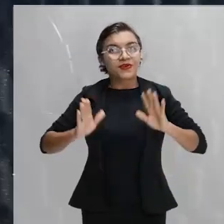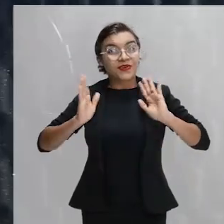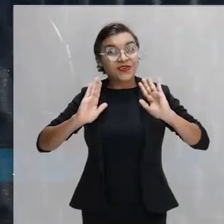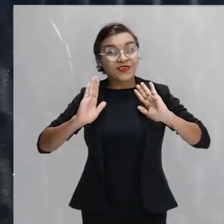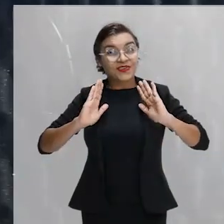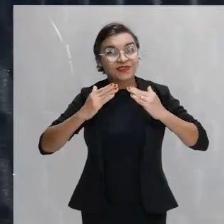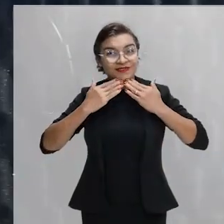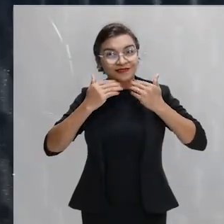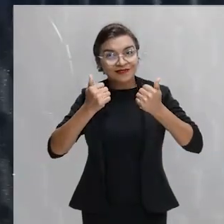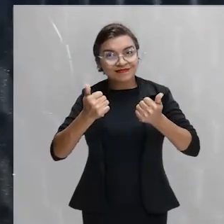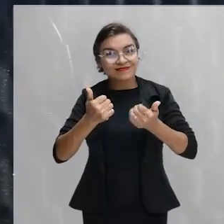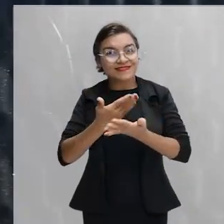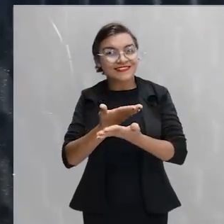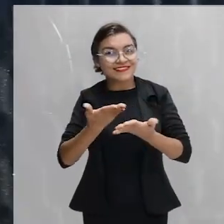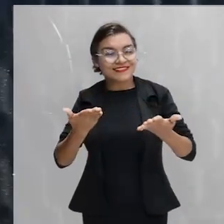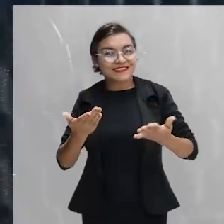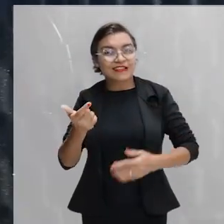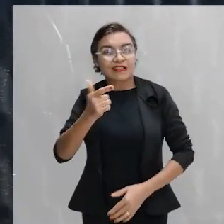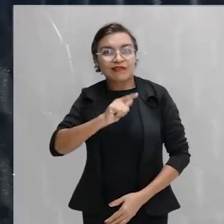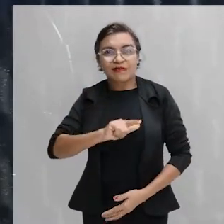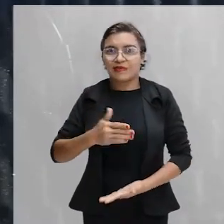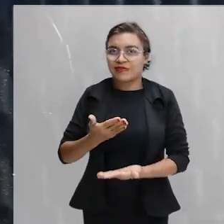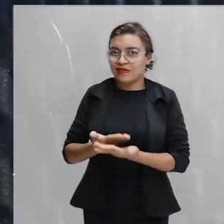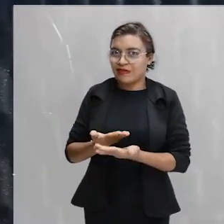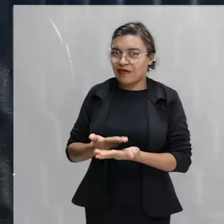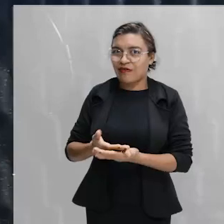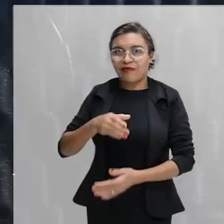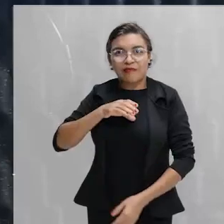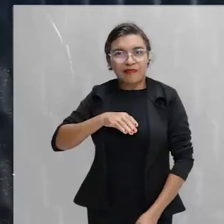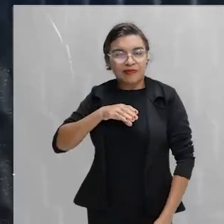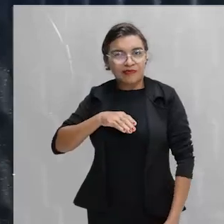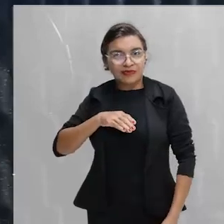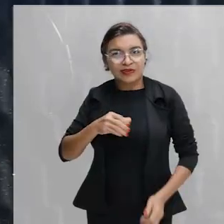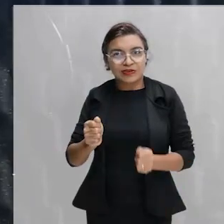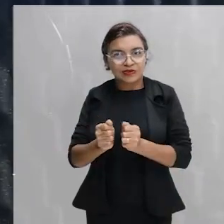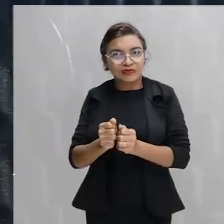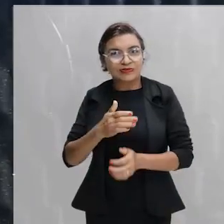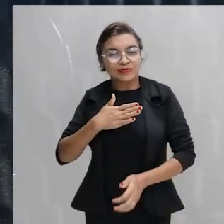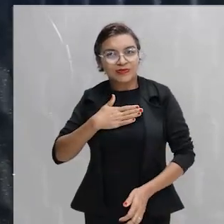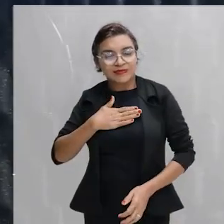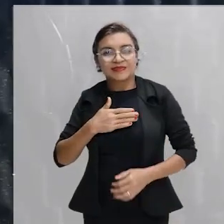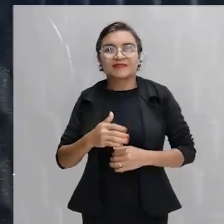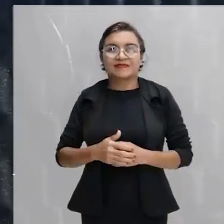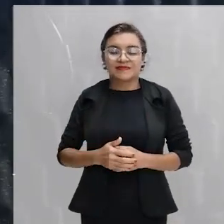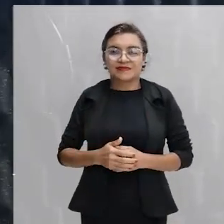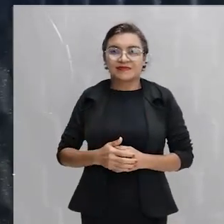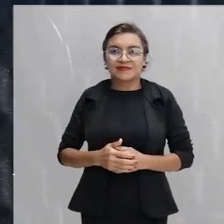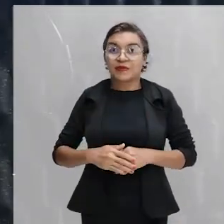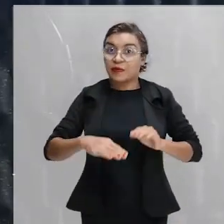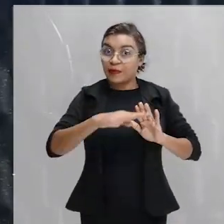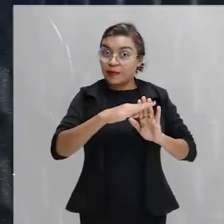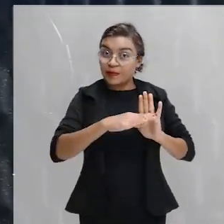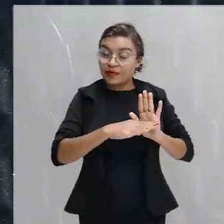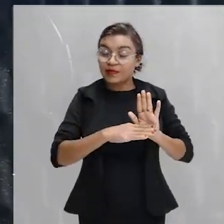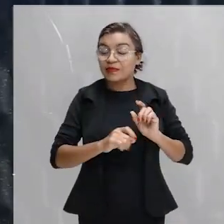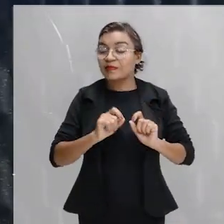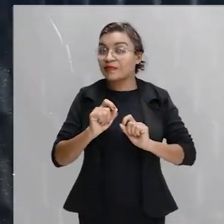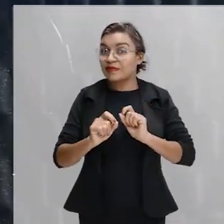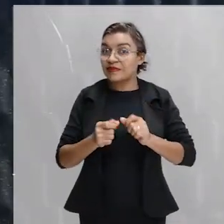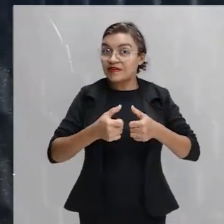Oi, chuchus, tudo bem com vocês? Mais uma aula de língua portuguesa comigo, Cacau Sotero, do programa Fique em